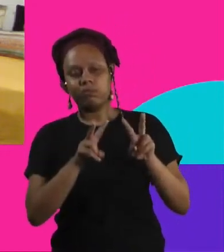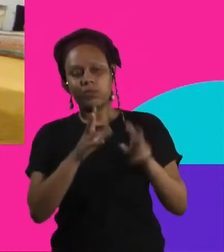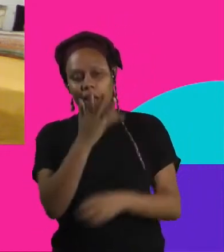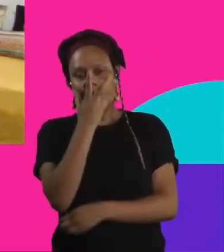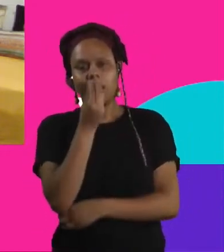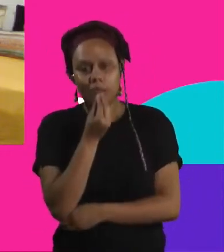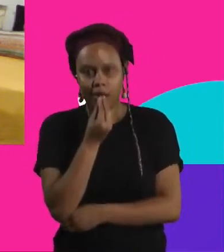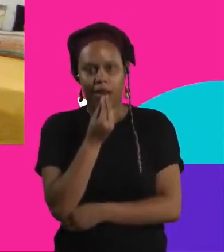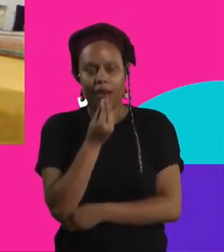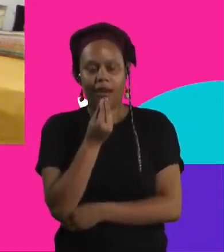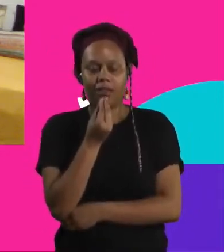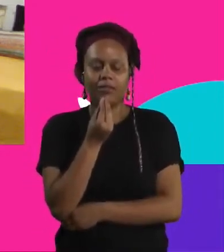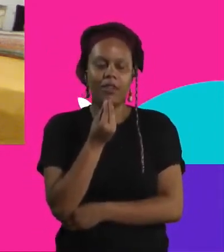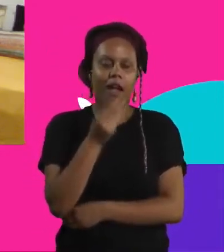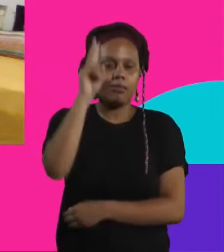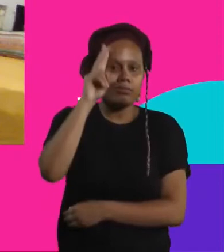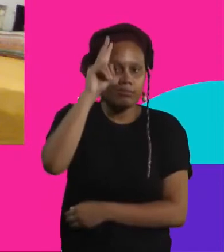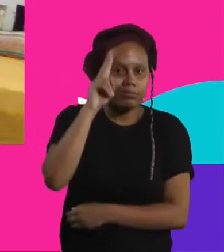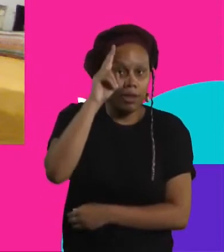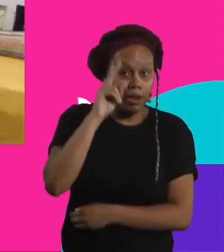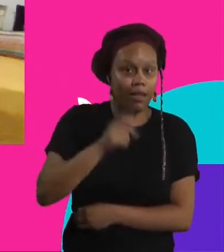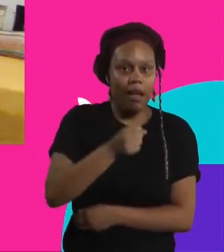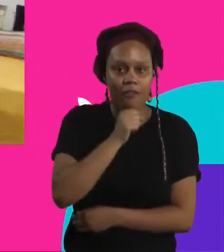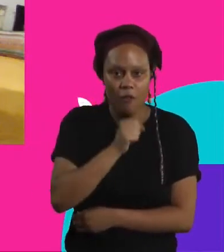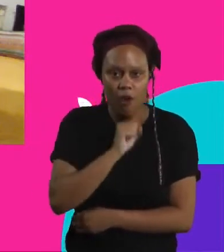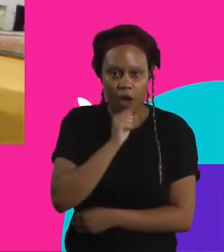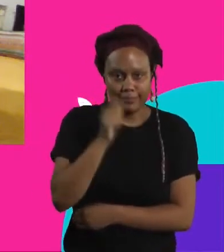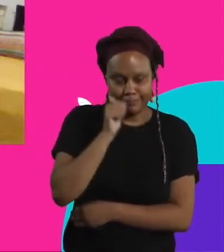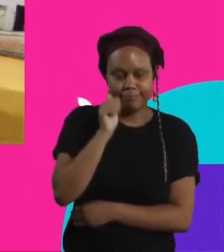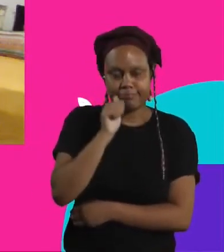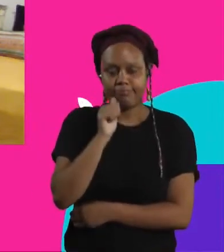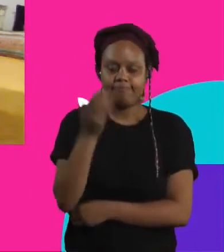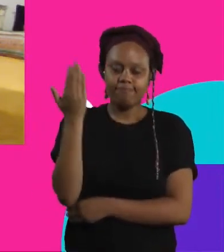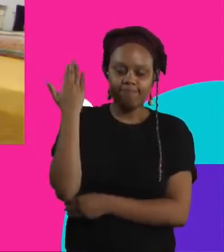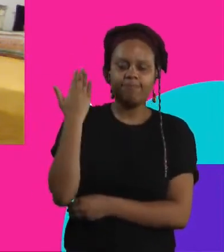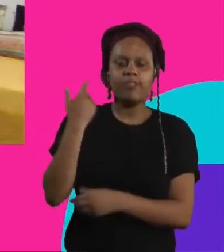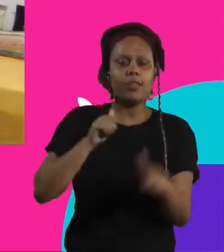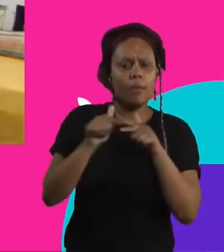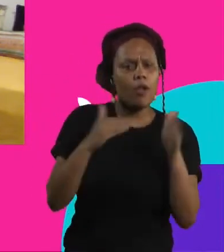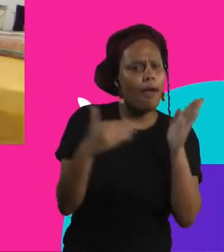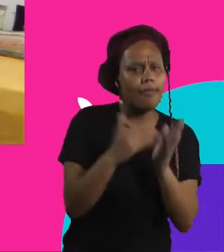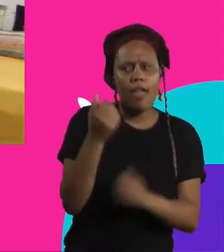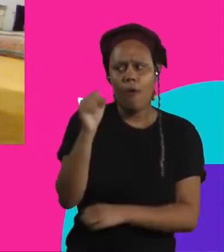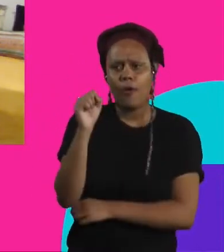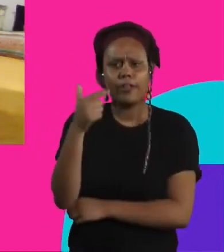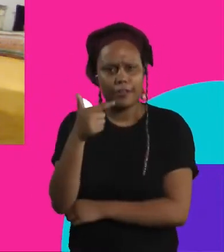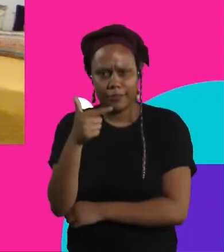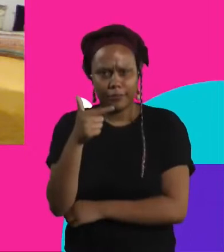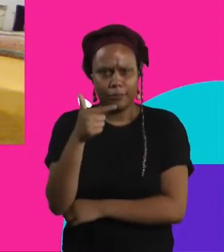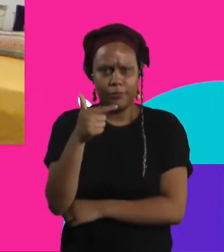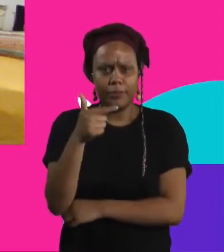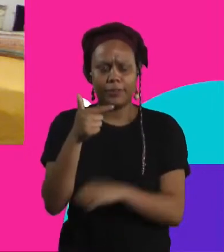que trabalhou até os 82 anos. Uma pessoa sempre muito ativa, muito trabalhadora, e estava super bem trabalhando com 82